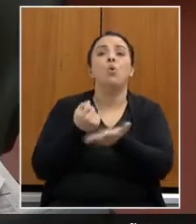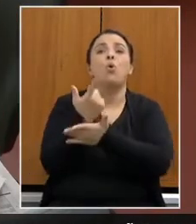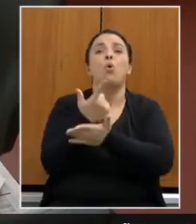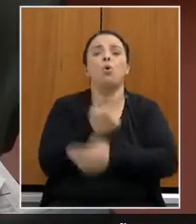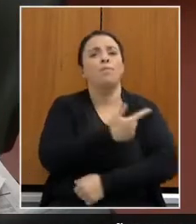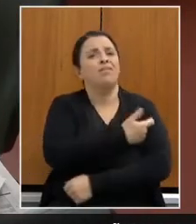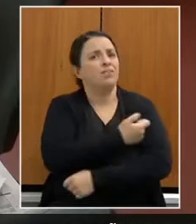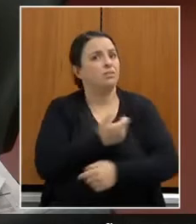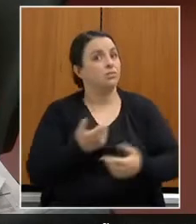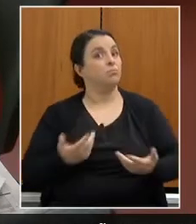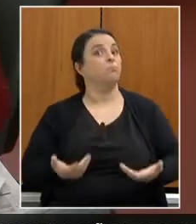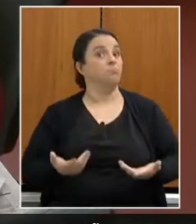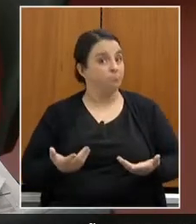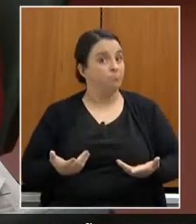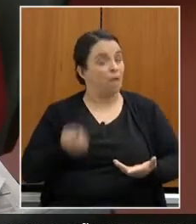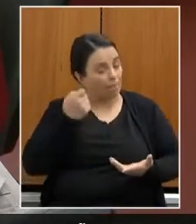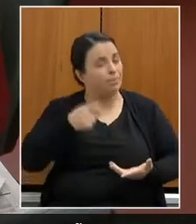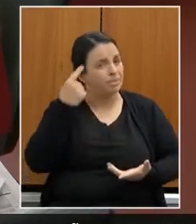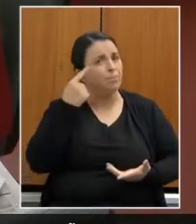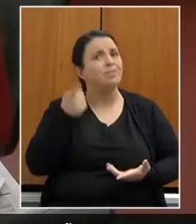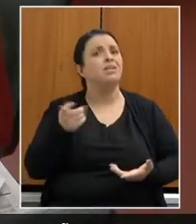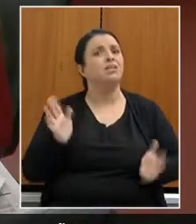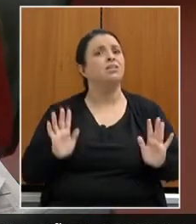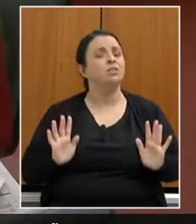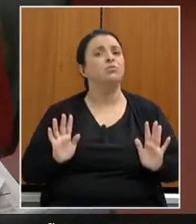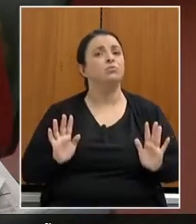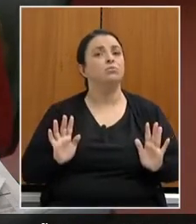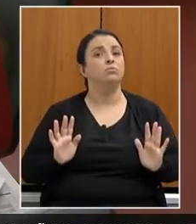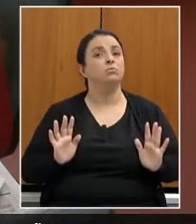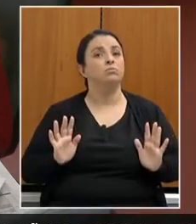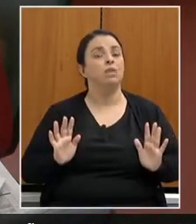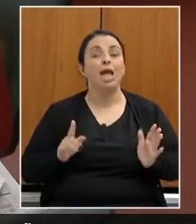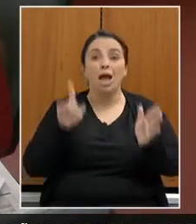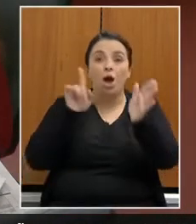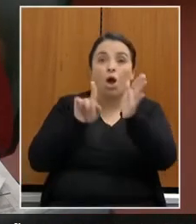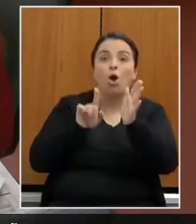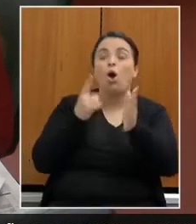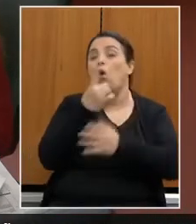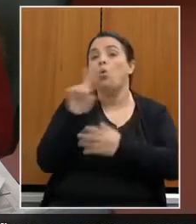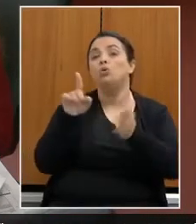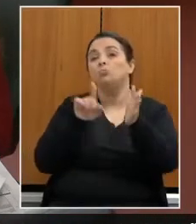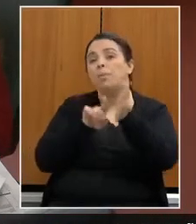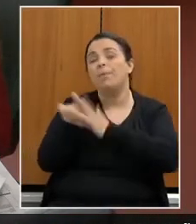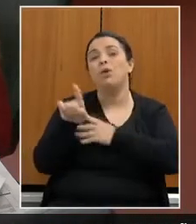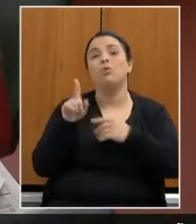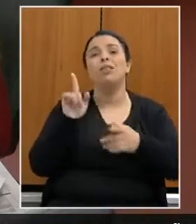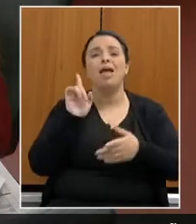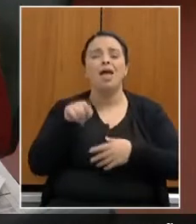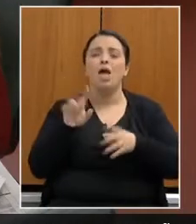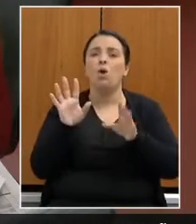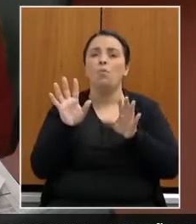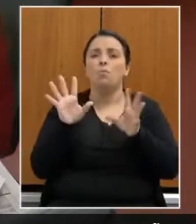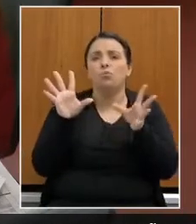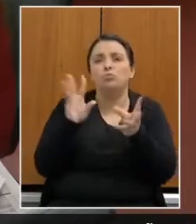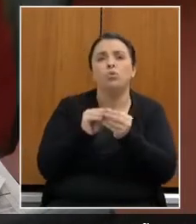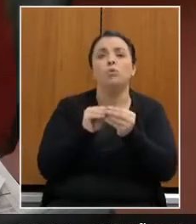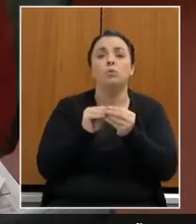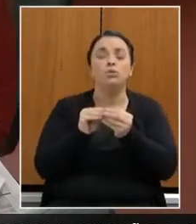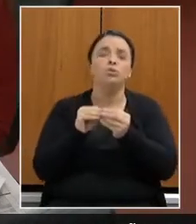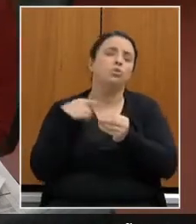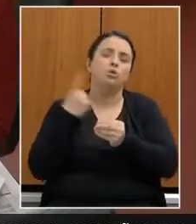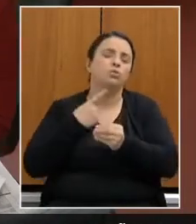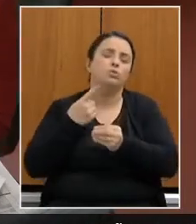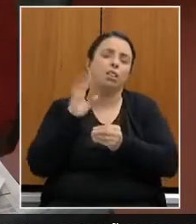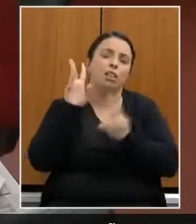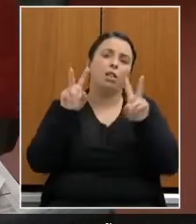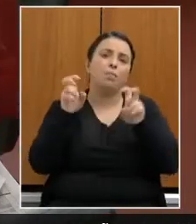secretária é uma observação síntese aqui do processo que nós estamos debatendo as outras duas são questionamentos obrigada obrigado com a